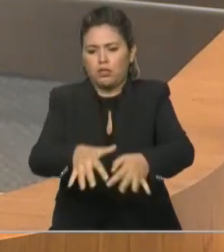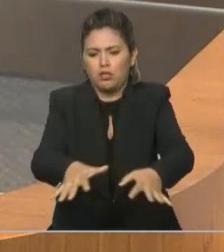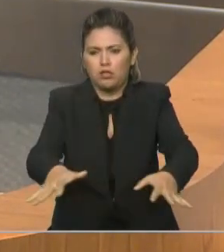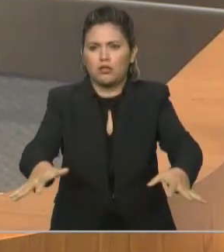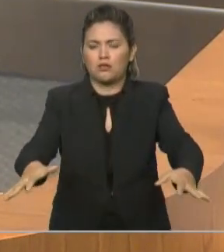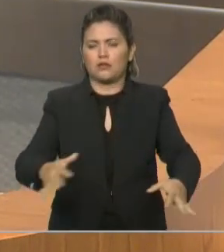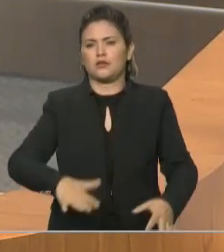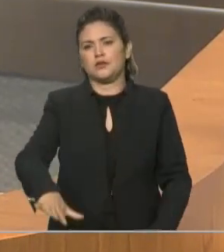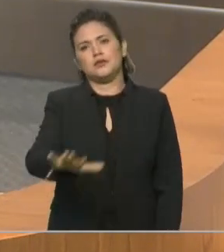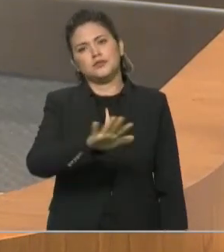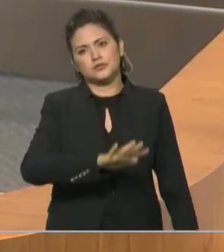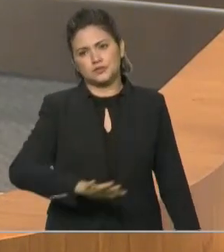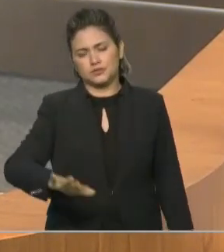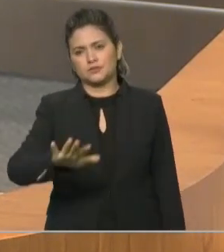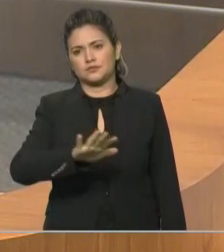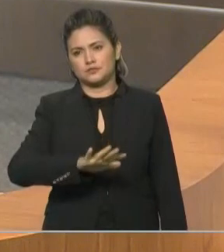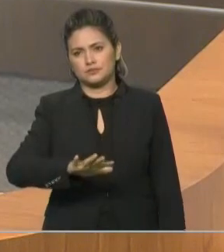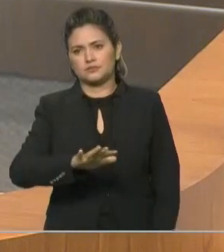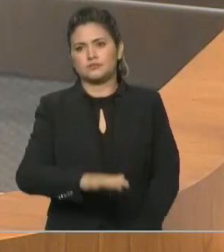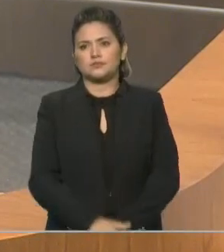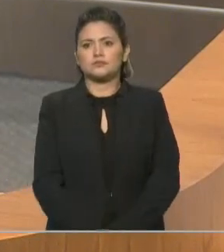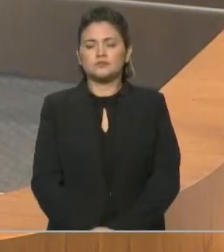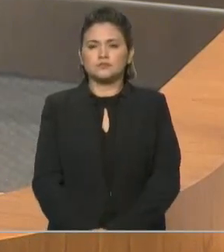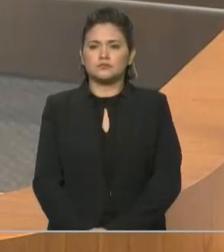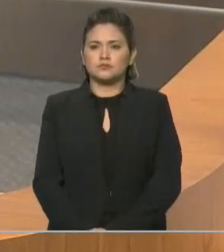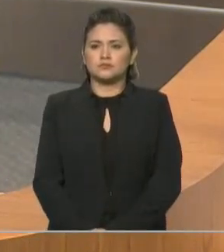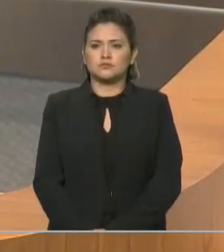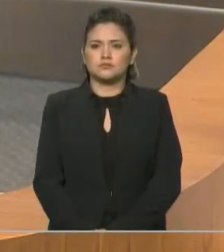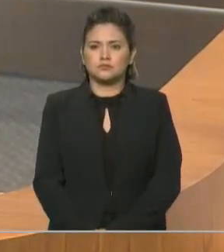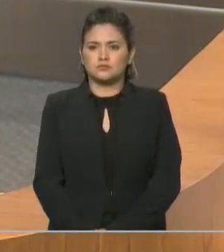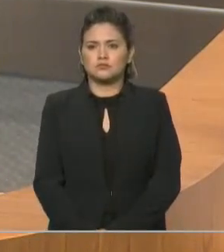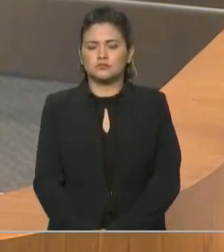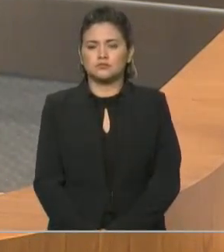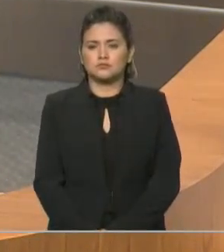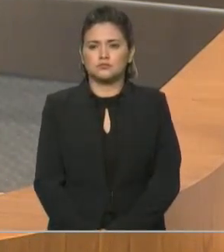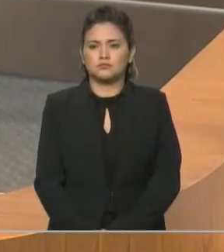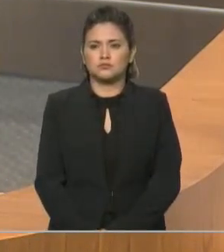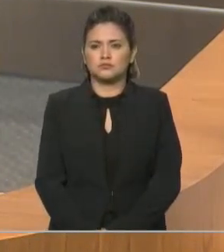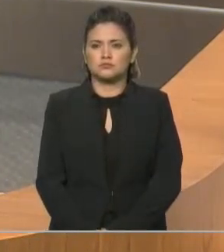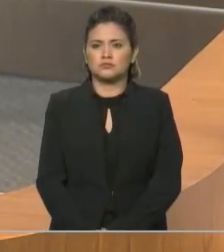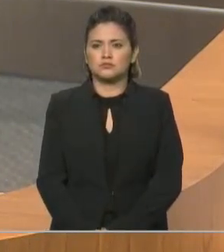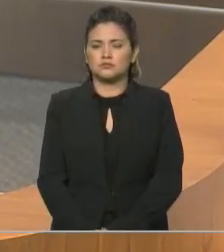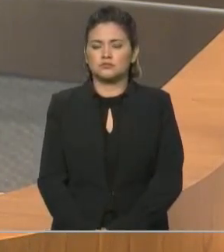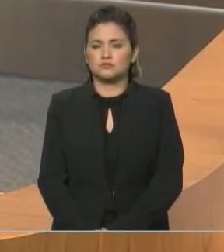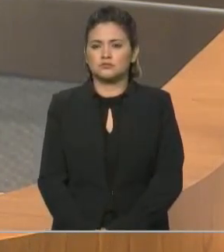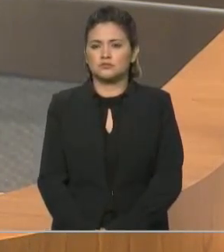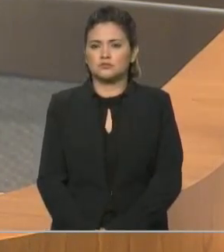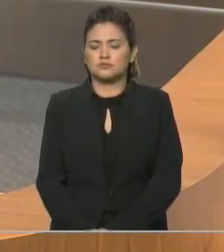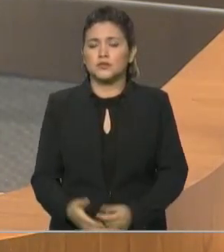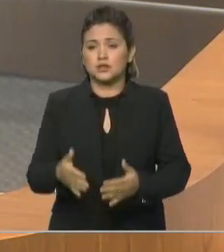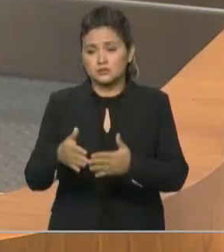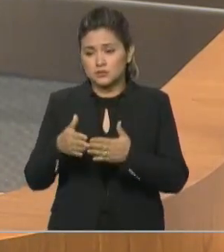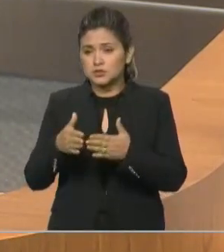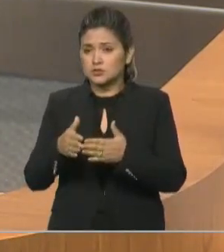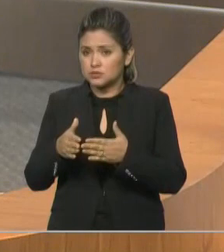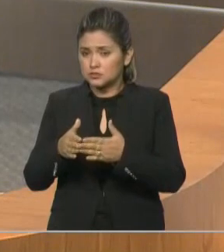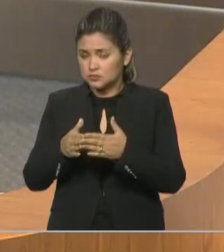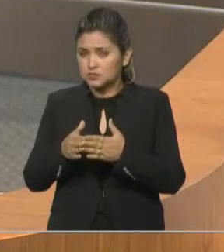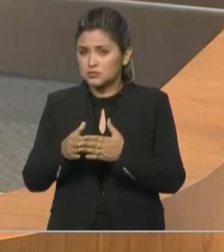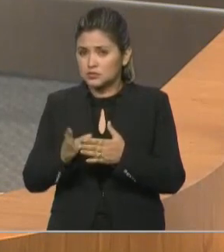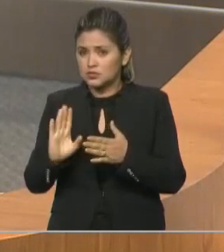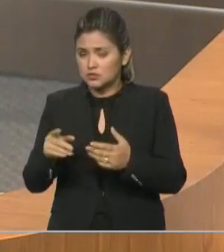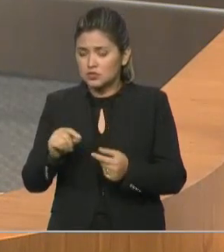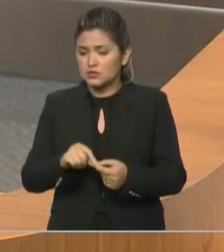ver a relevância da situação. E como esses apelos que estão feitos, tanto de ordem física como de ordem midiática, que